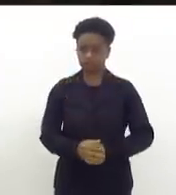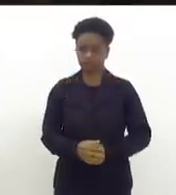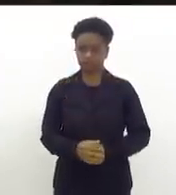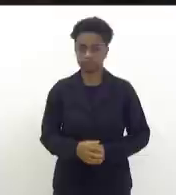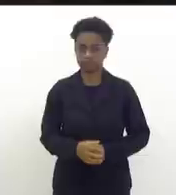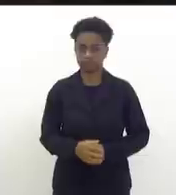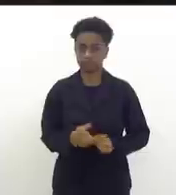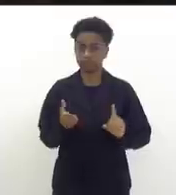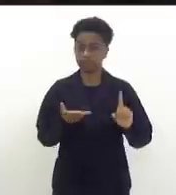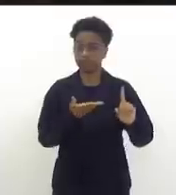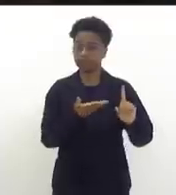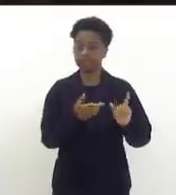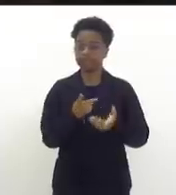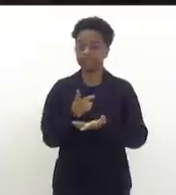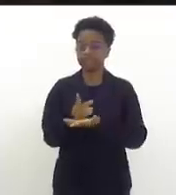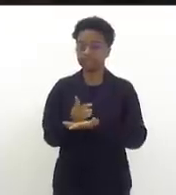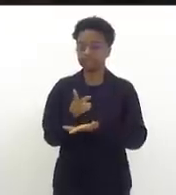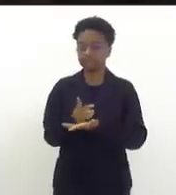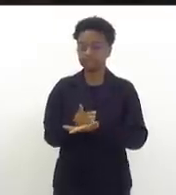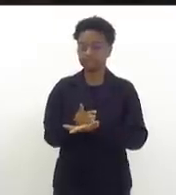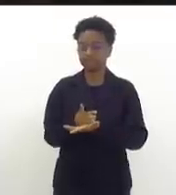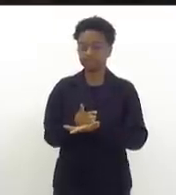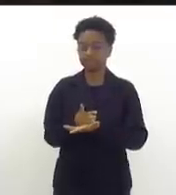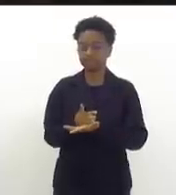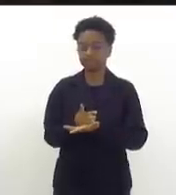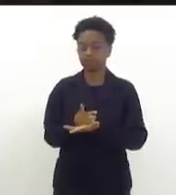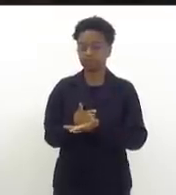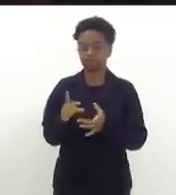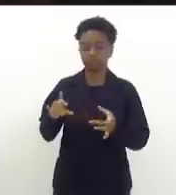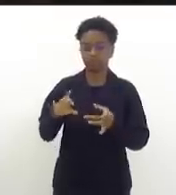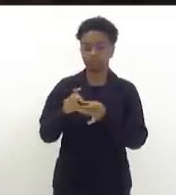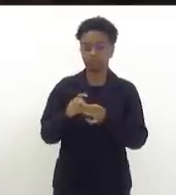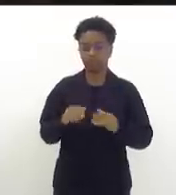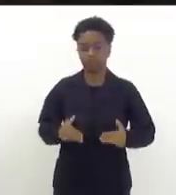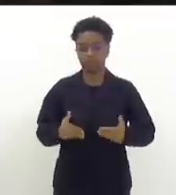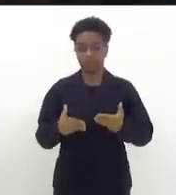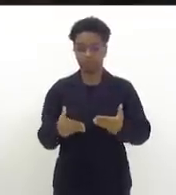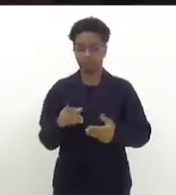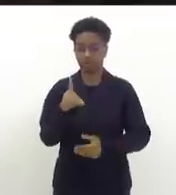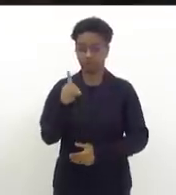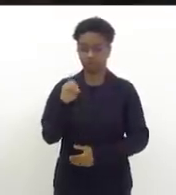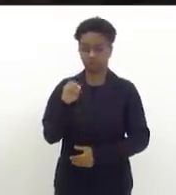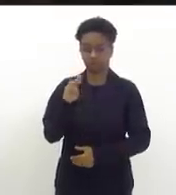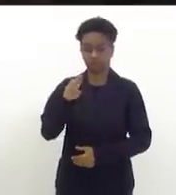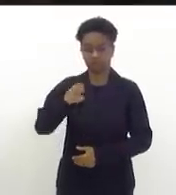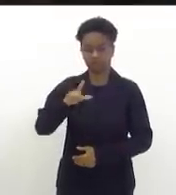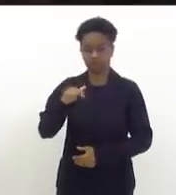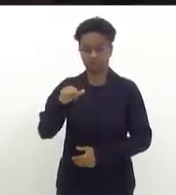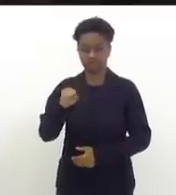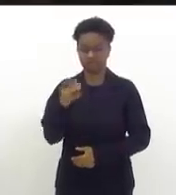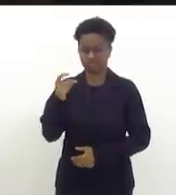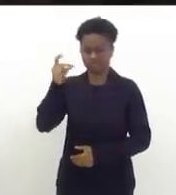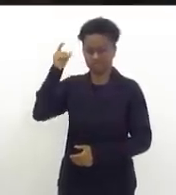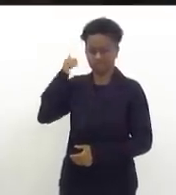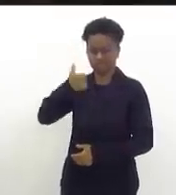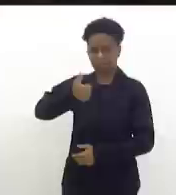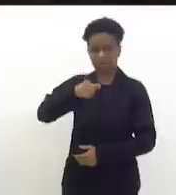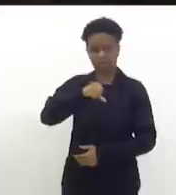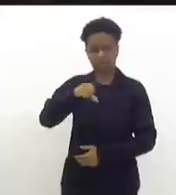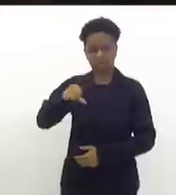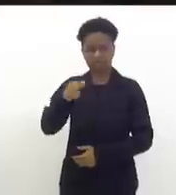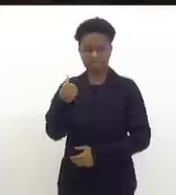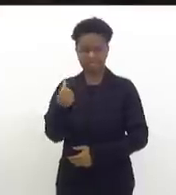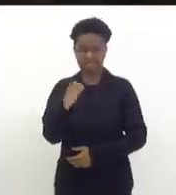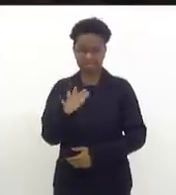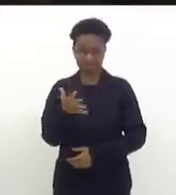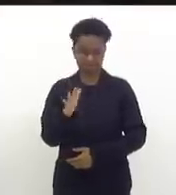sempre teve o ministro Dornelles que eu já tô indo lá para 95/96 né